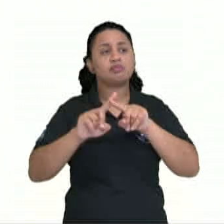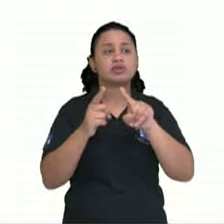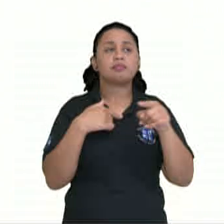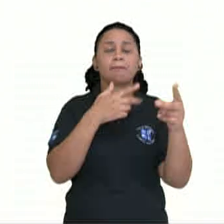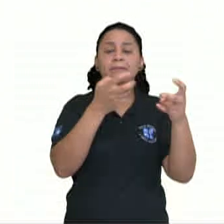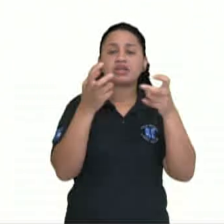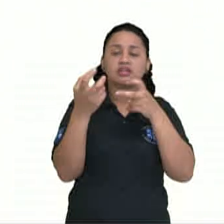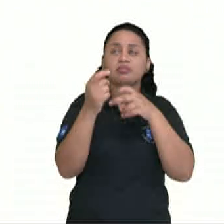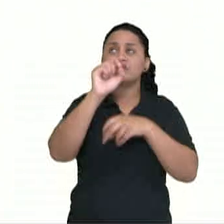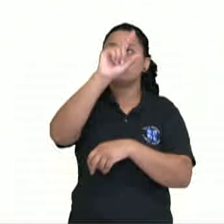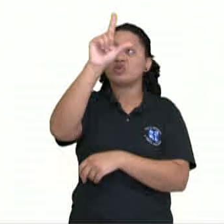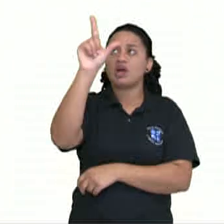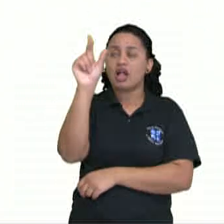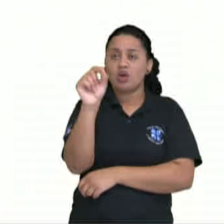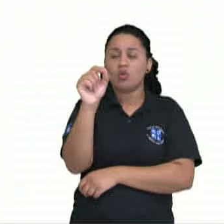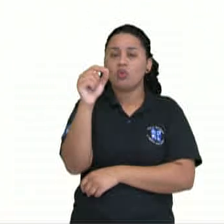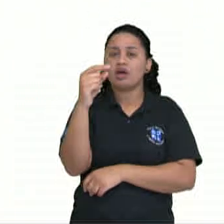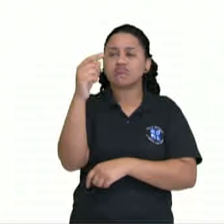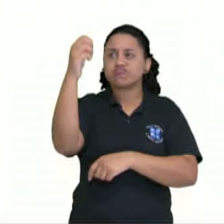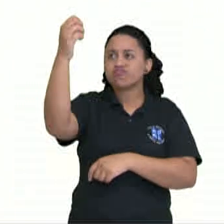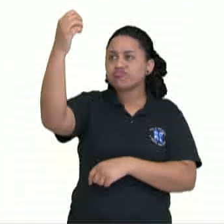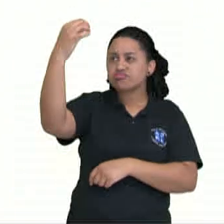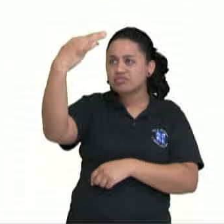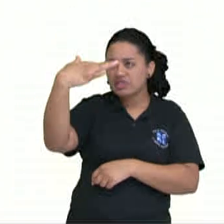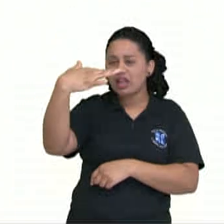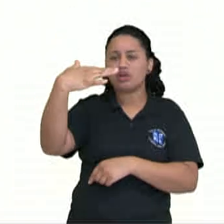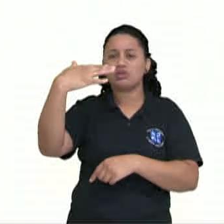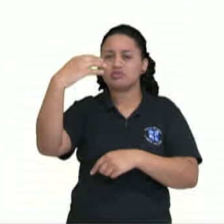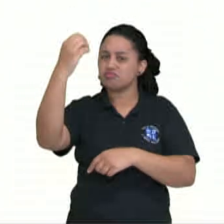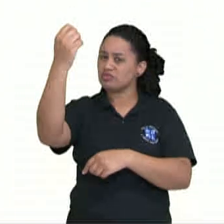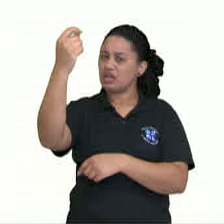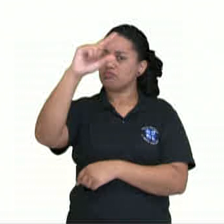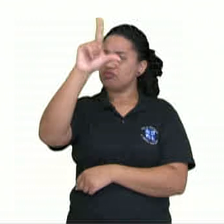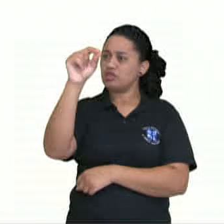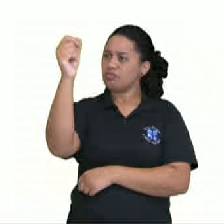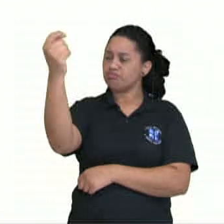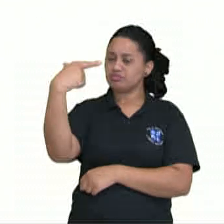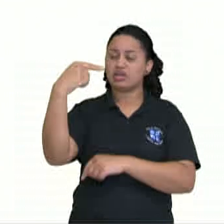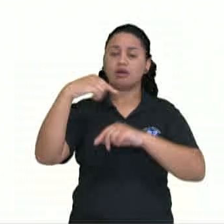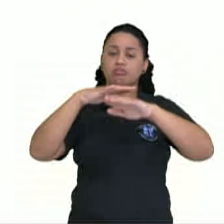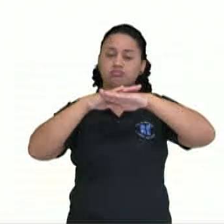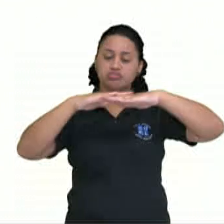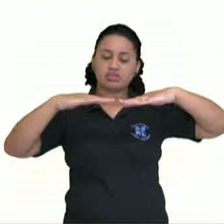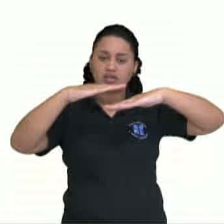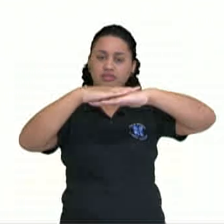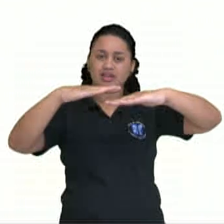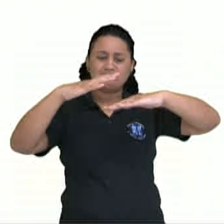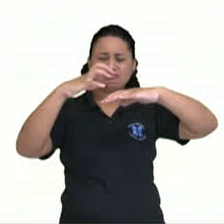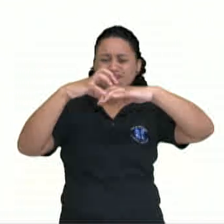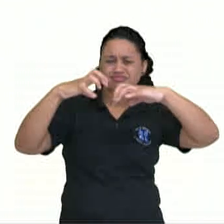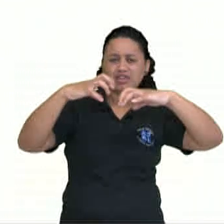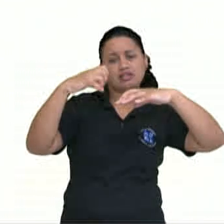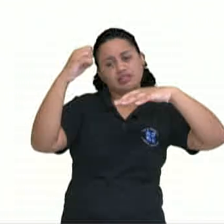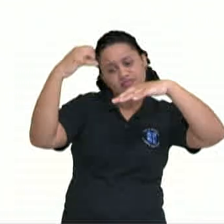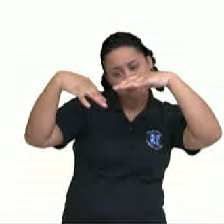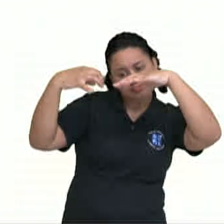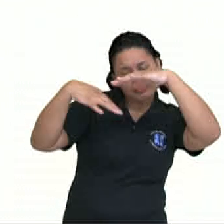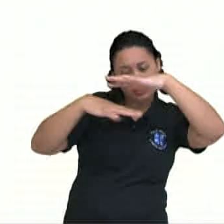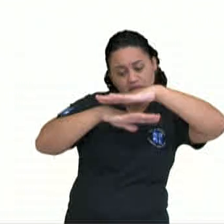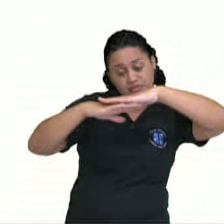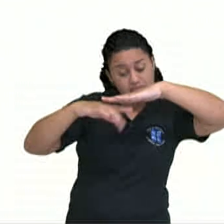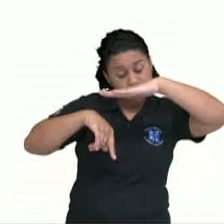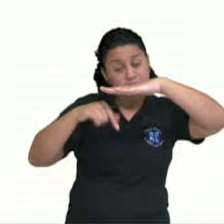madrugada, pois grande parte do teto já ruíra e os raios da lua penetravam livremente, iluminando o assoalho de tábuas